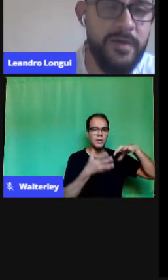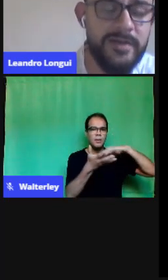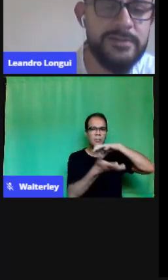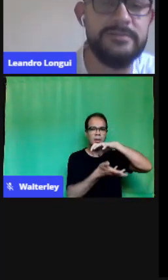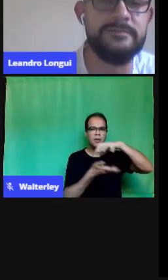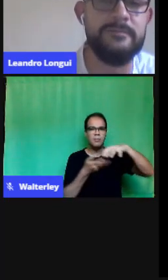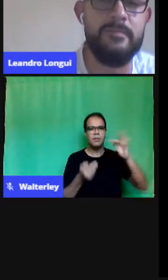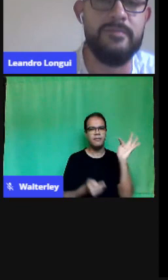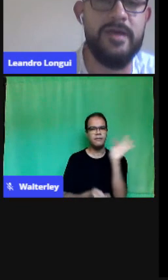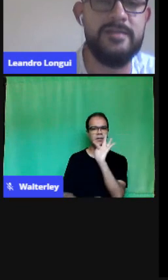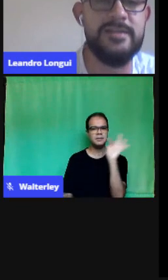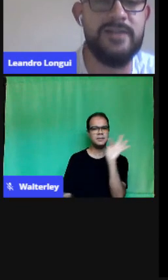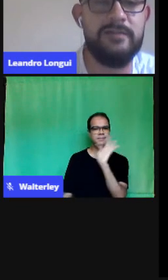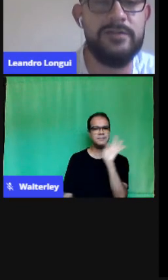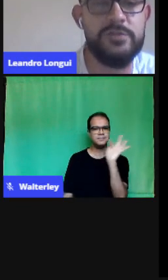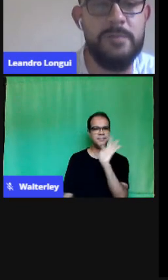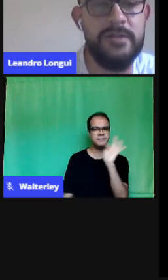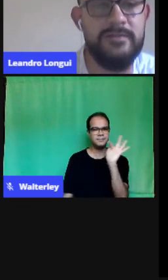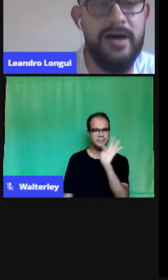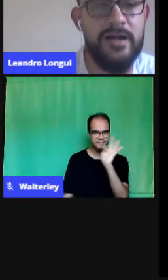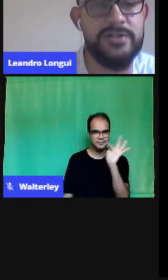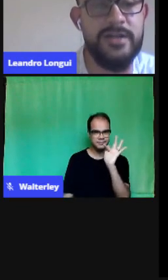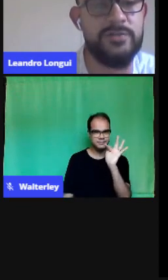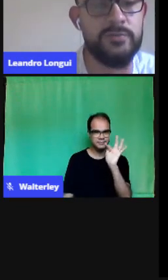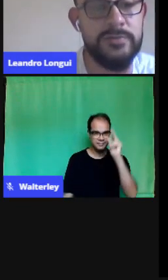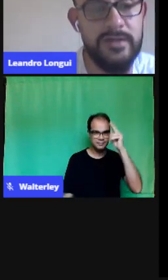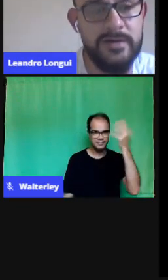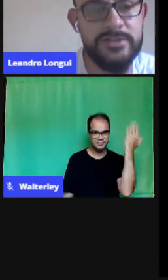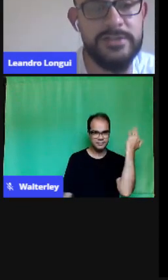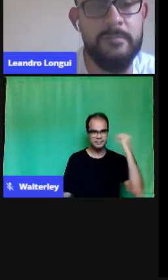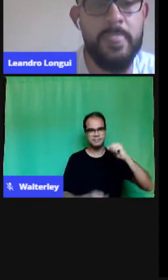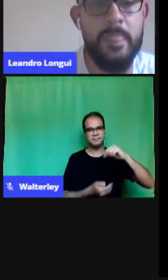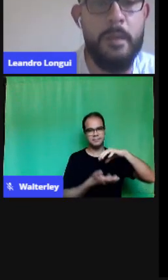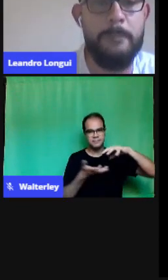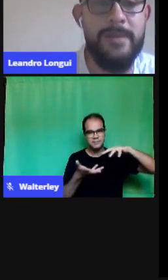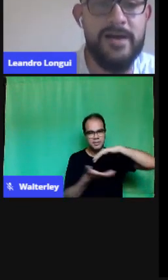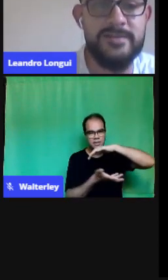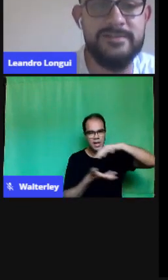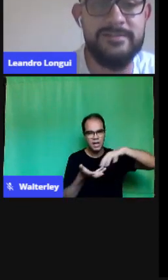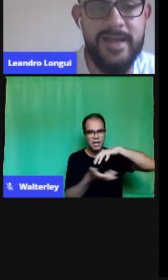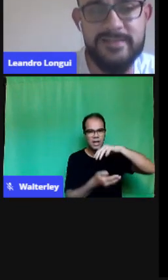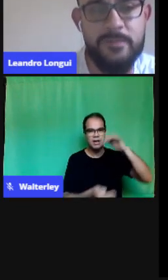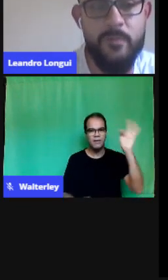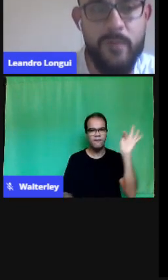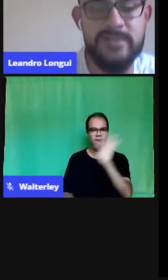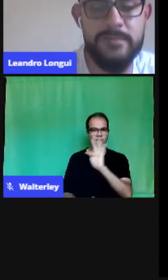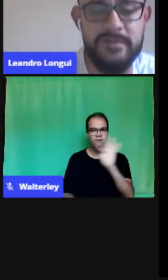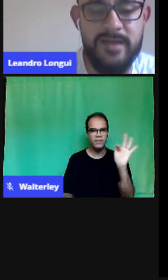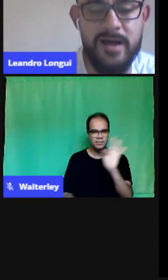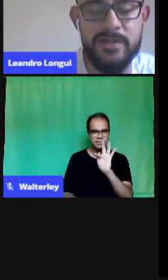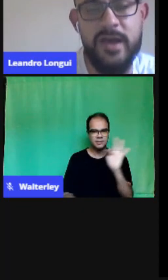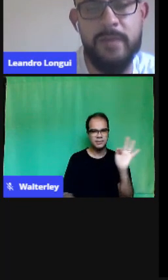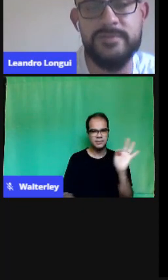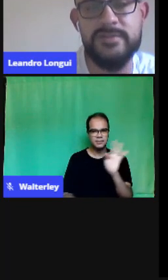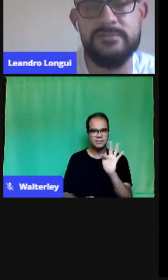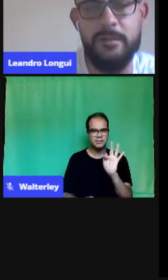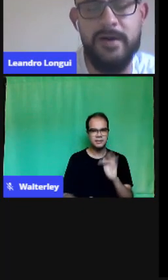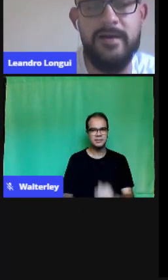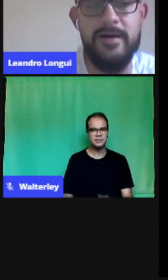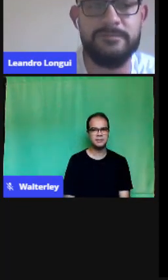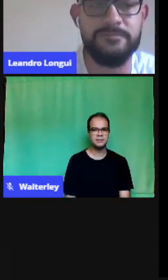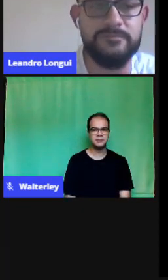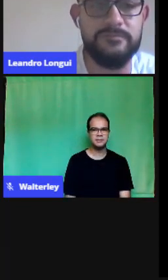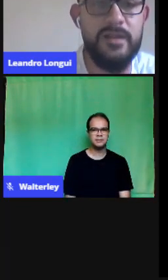Fernando anteriormente, né, se trata de uma habilidade estruturante, mas com essa habilidade é